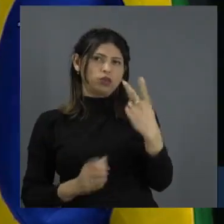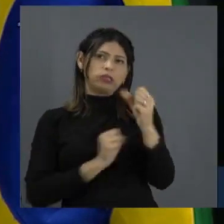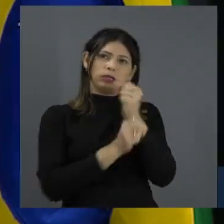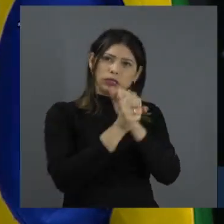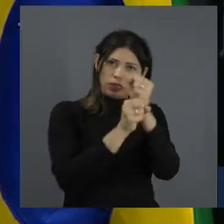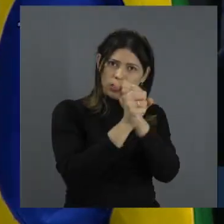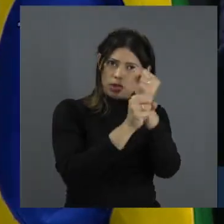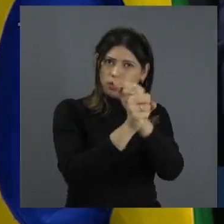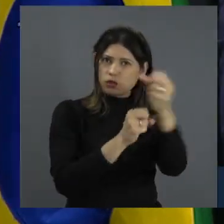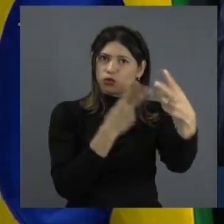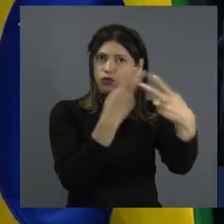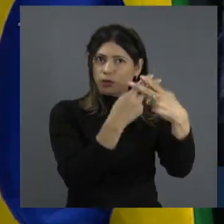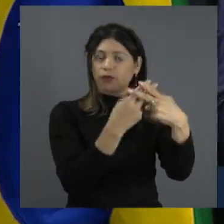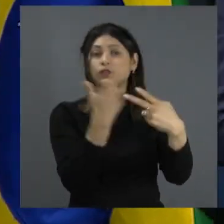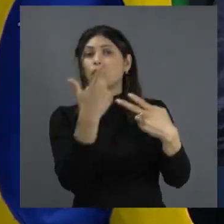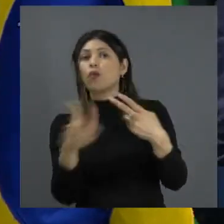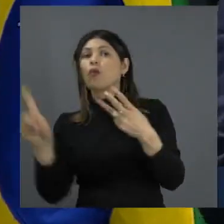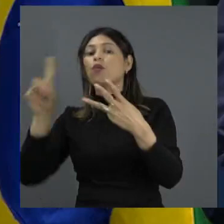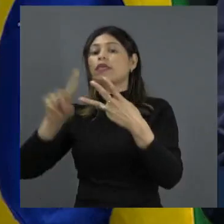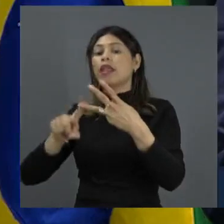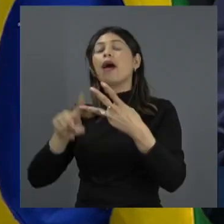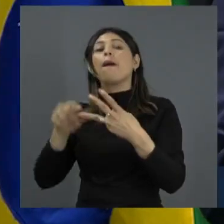o caso da dona de casa mineira,